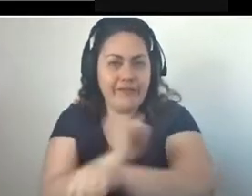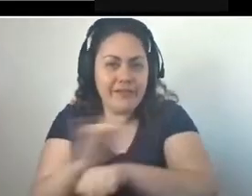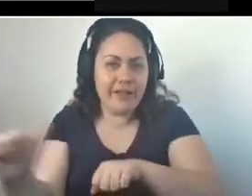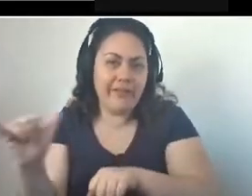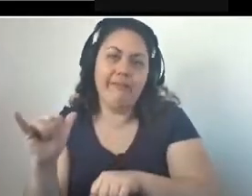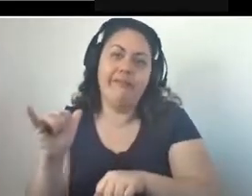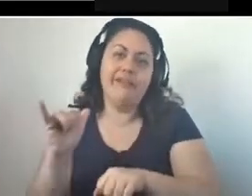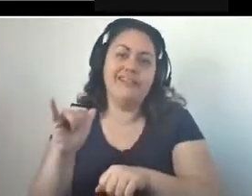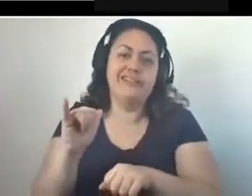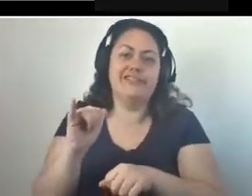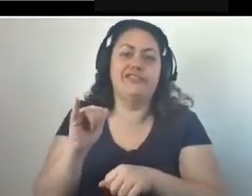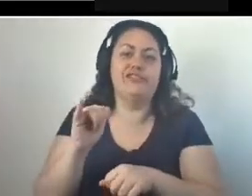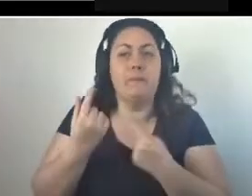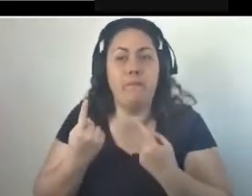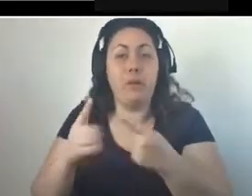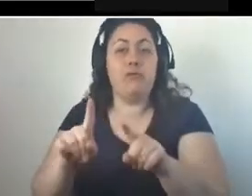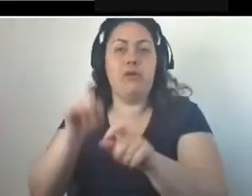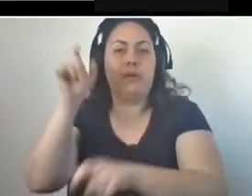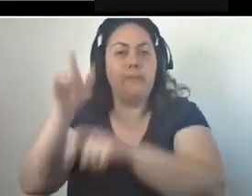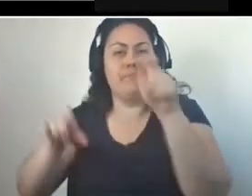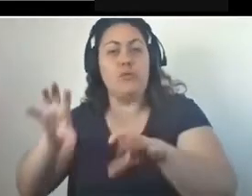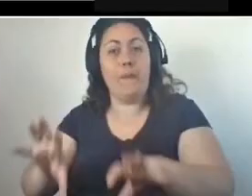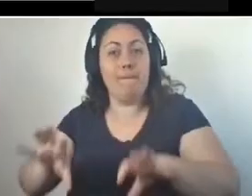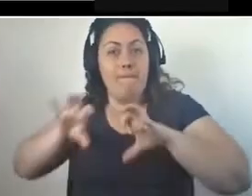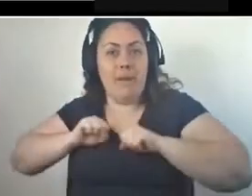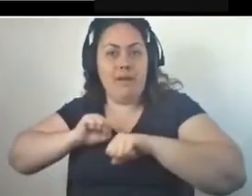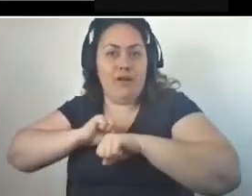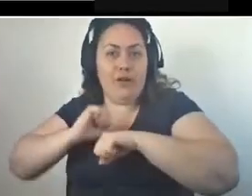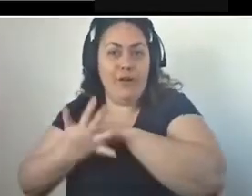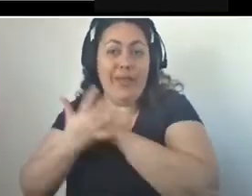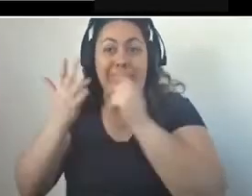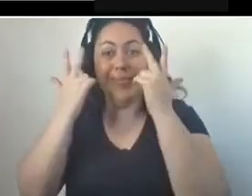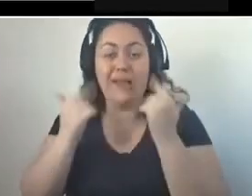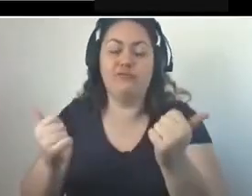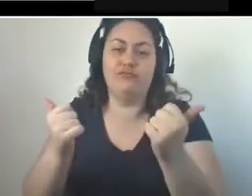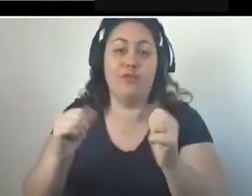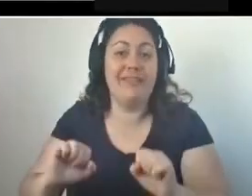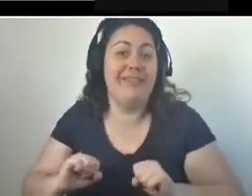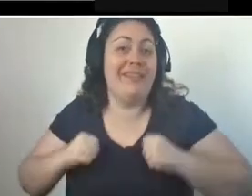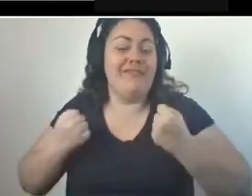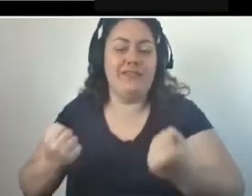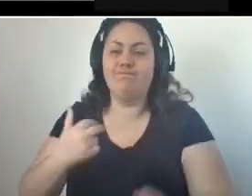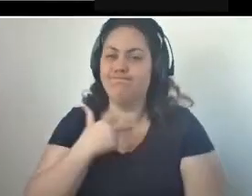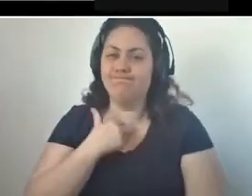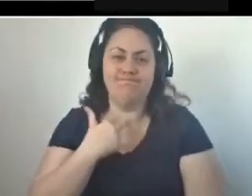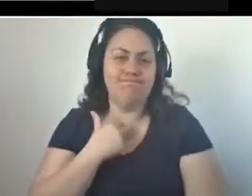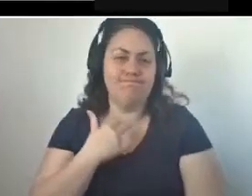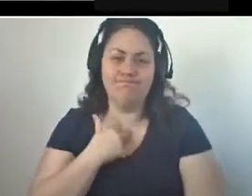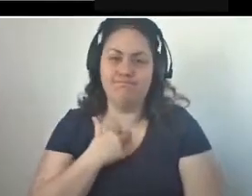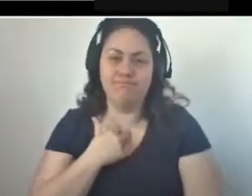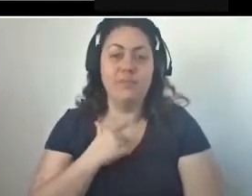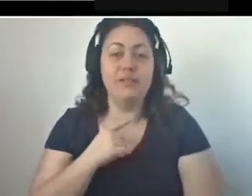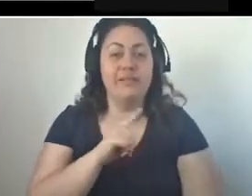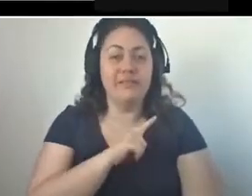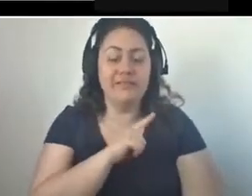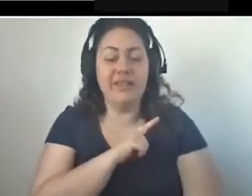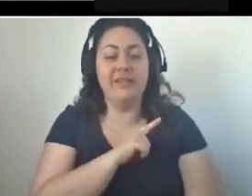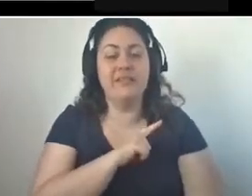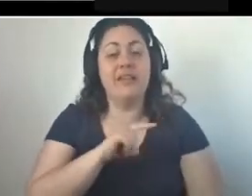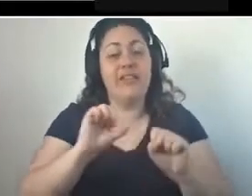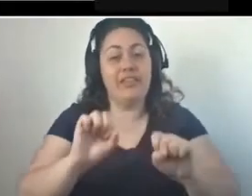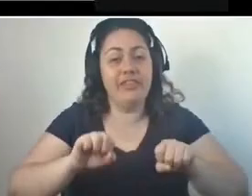imunidade em infecção natural, isso não dá para fazer. A imunidade de rebanho é um termo criado pelos imunologistas para